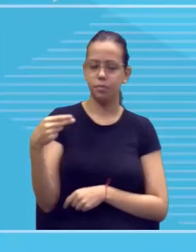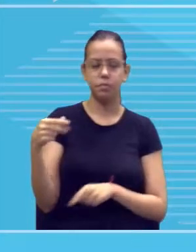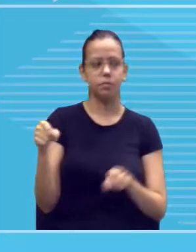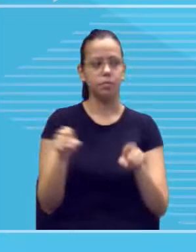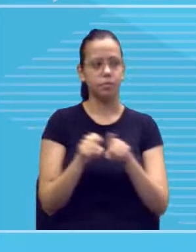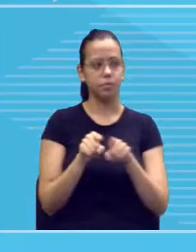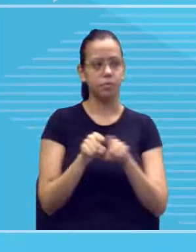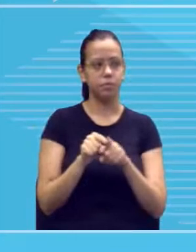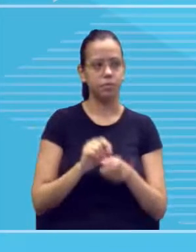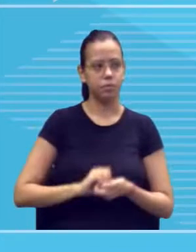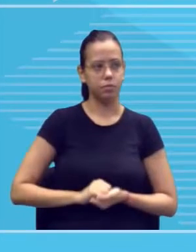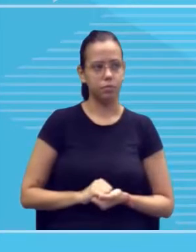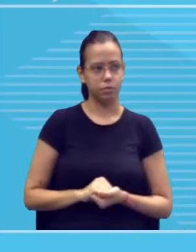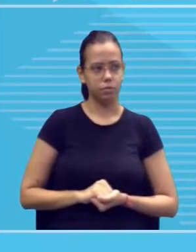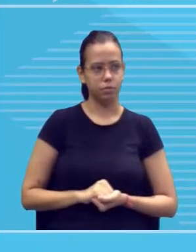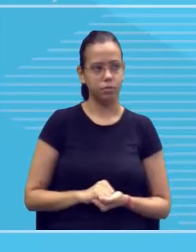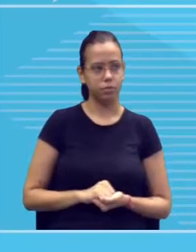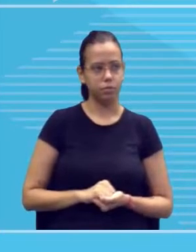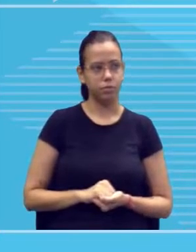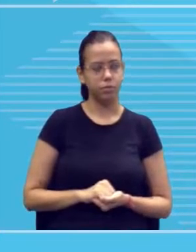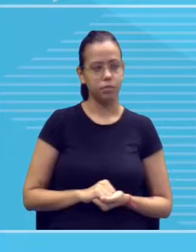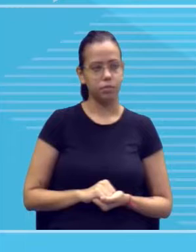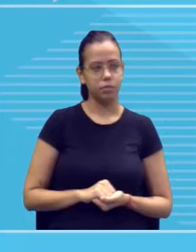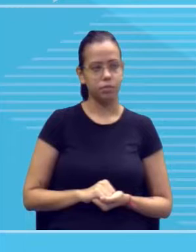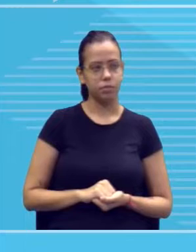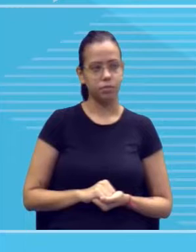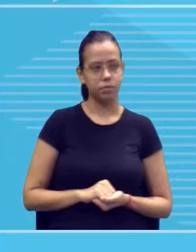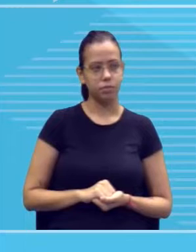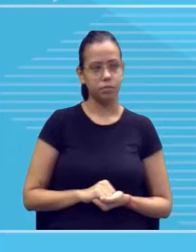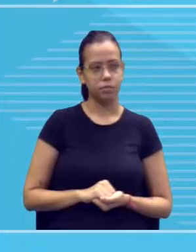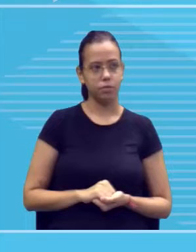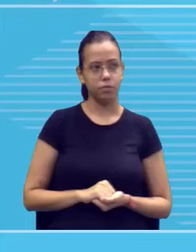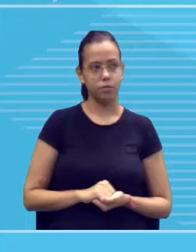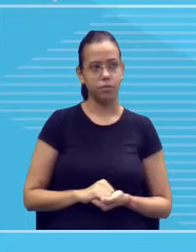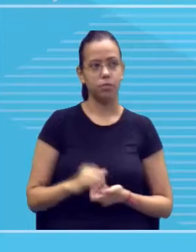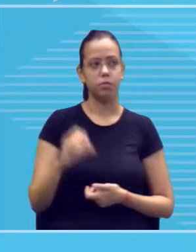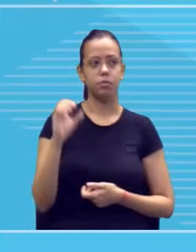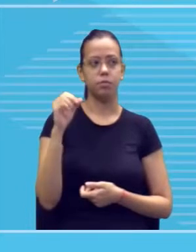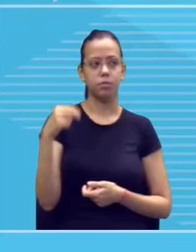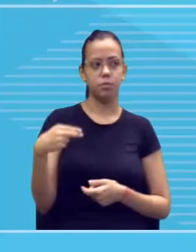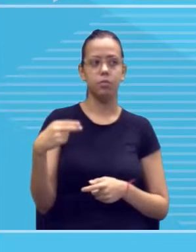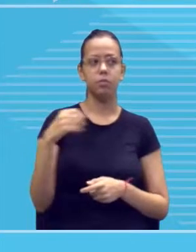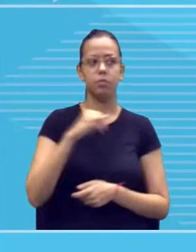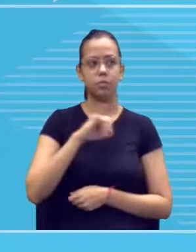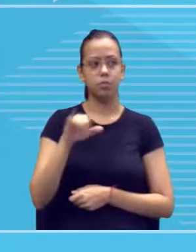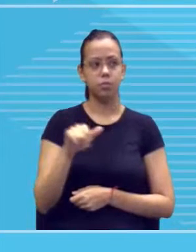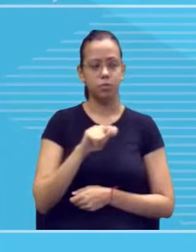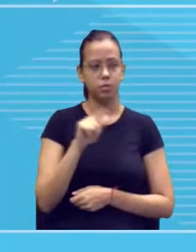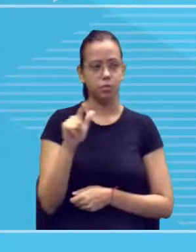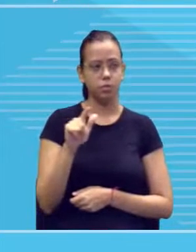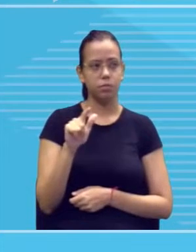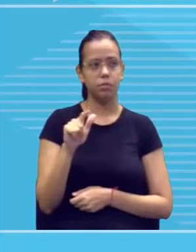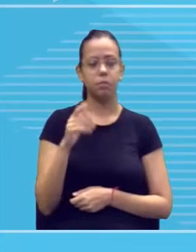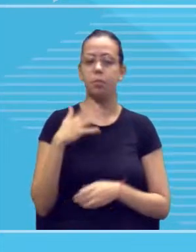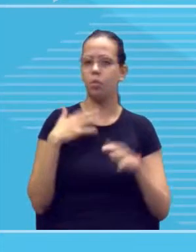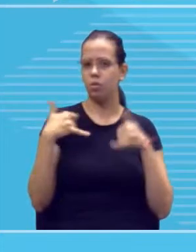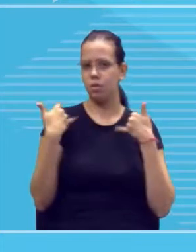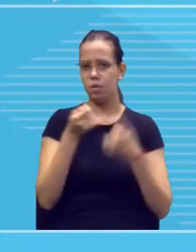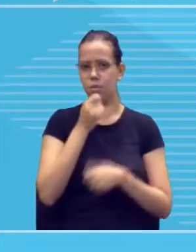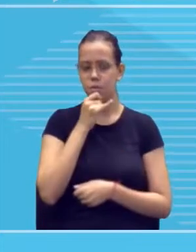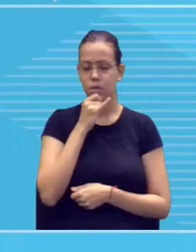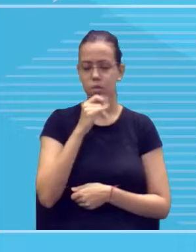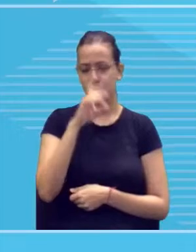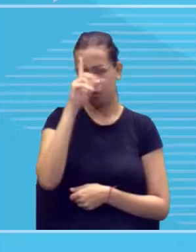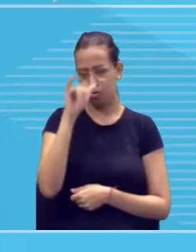eu por exemplo on you live Seven meu aniversário por exemplo